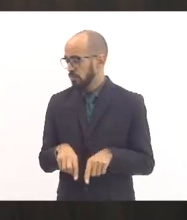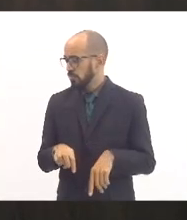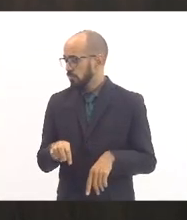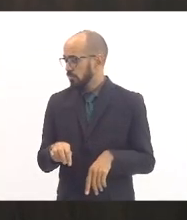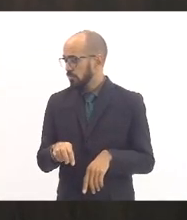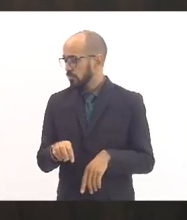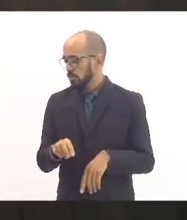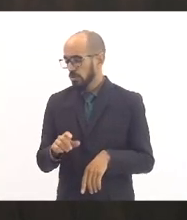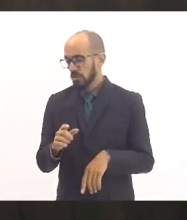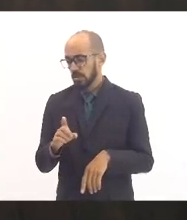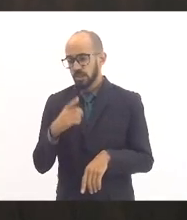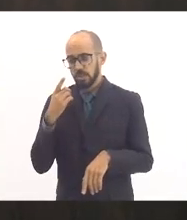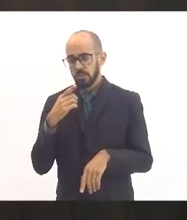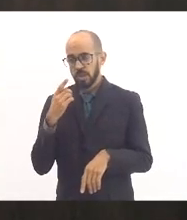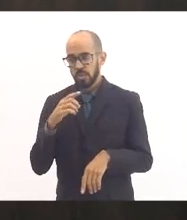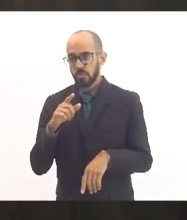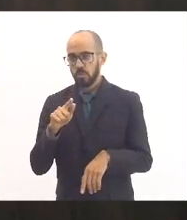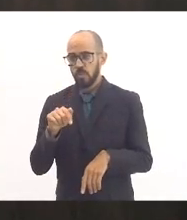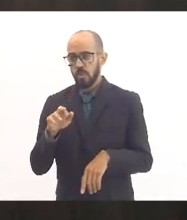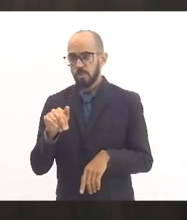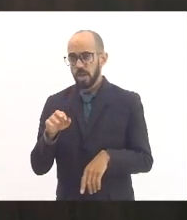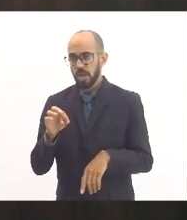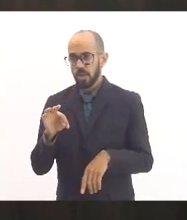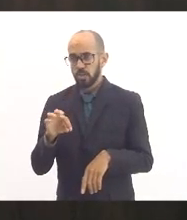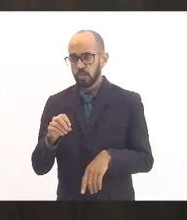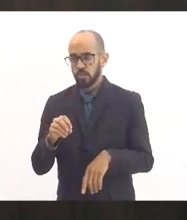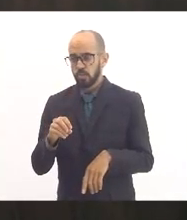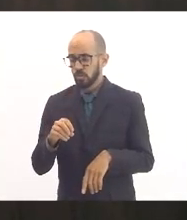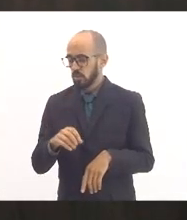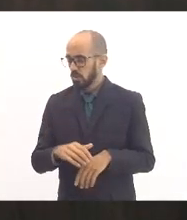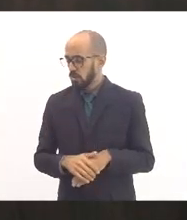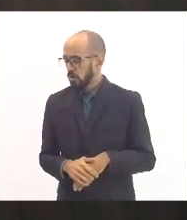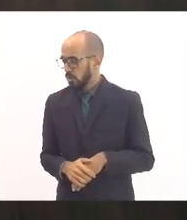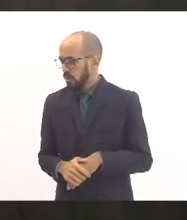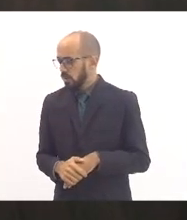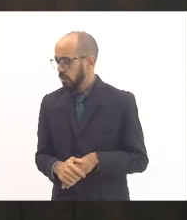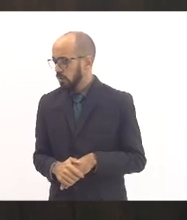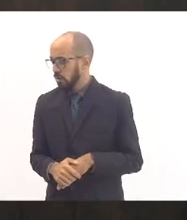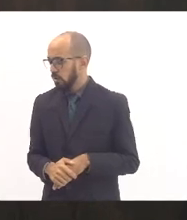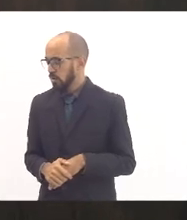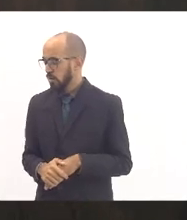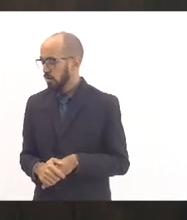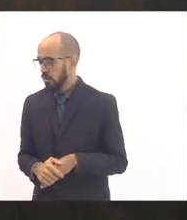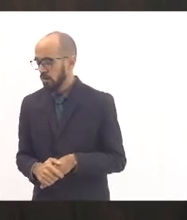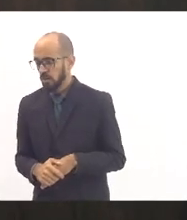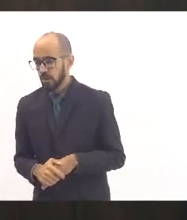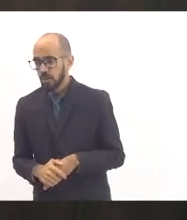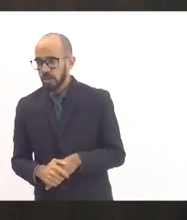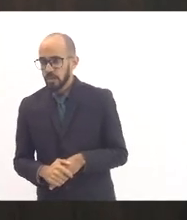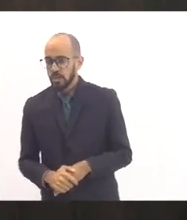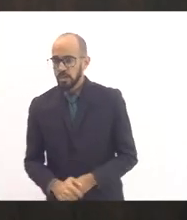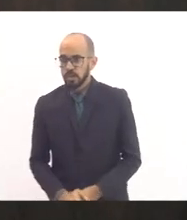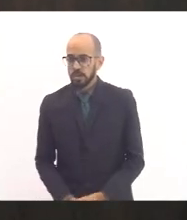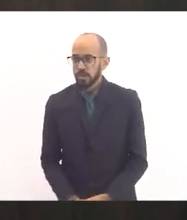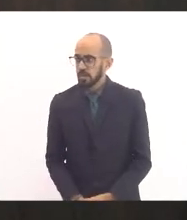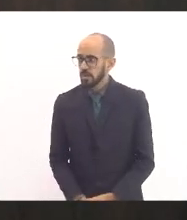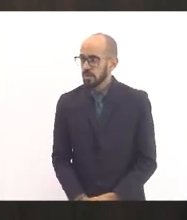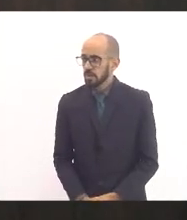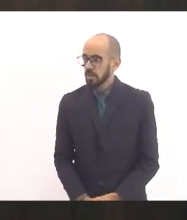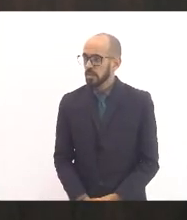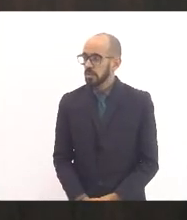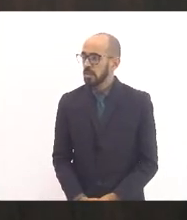Alberto vou ler aqui as representações E se tiver alguma que não for citada por favor é Se